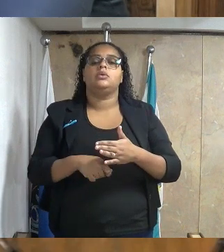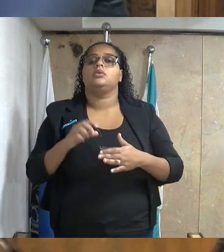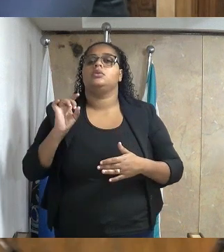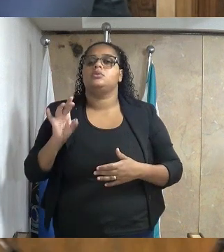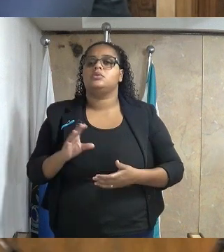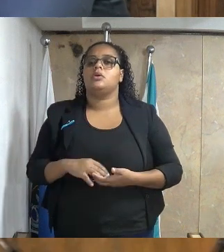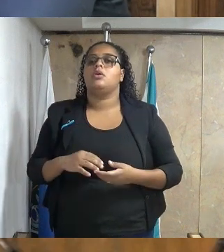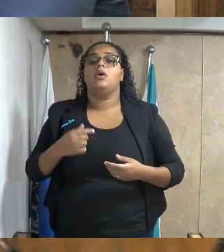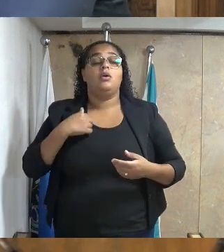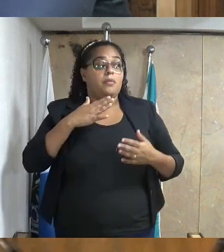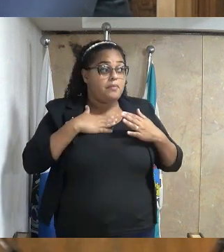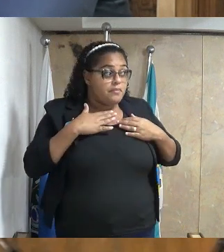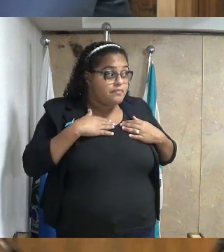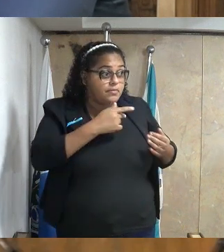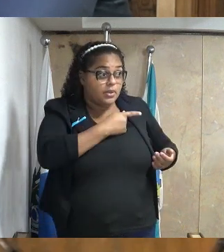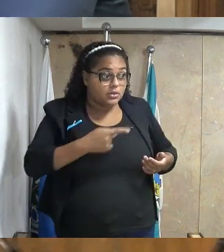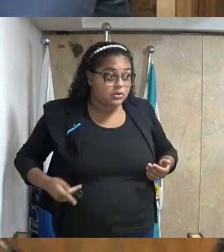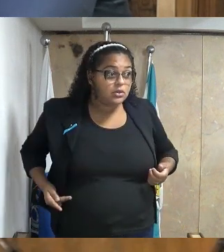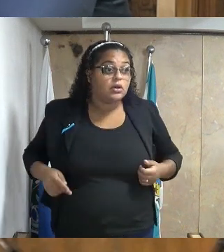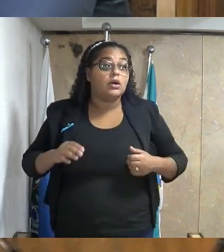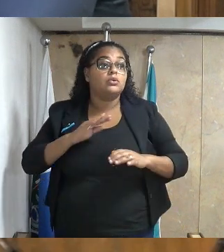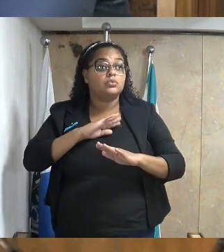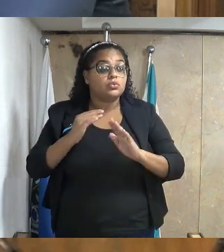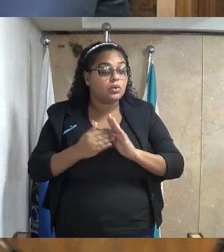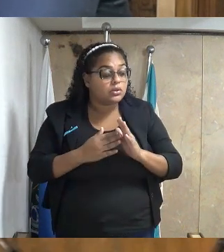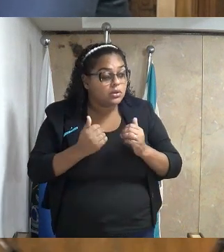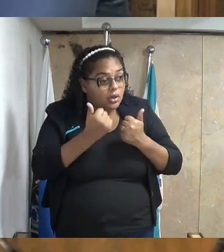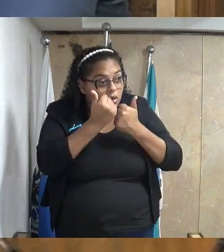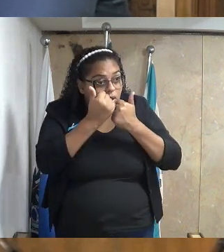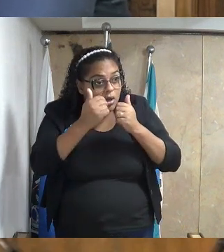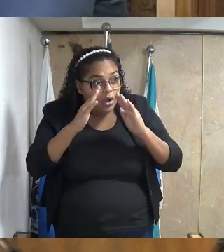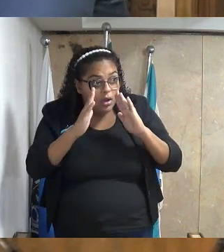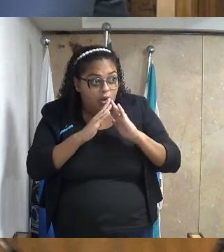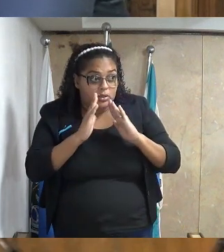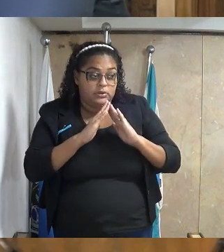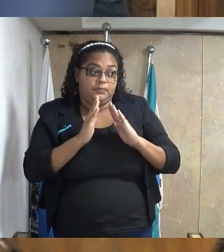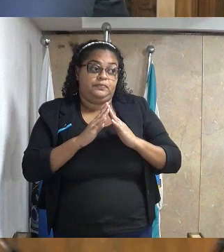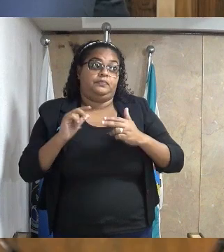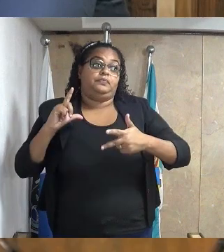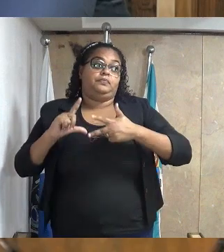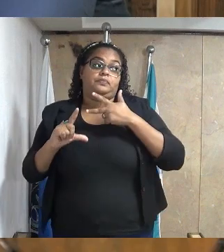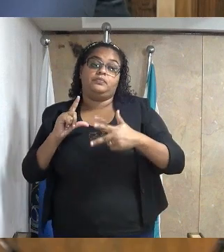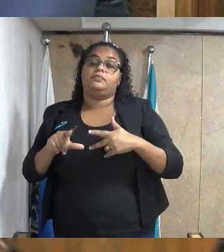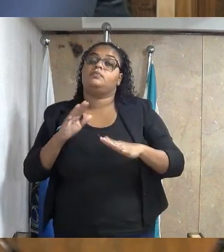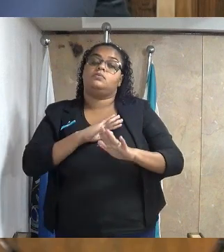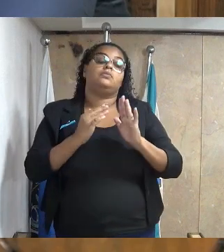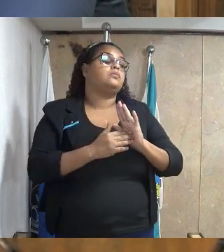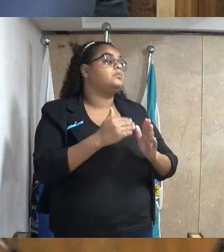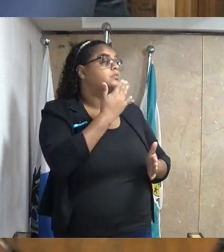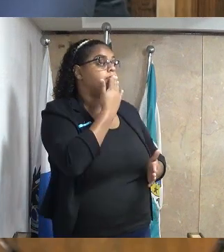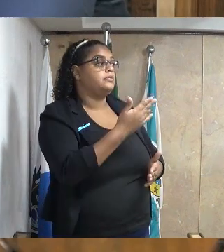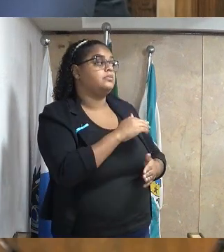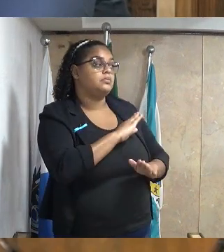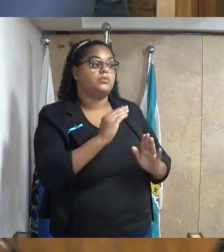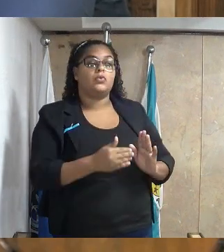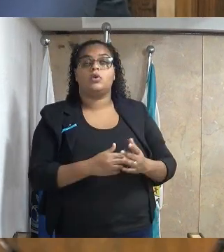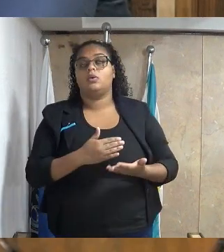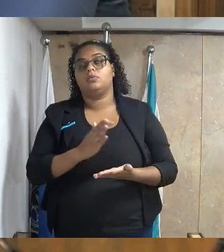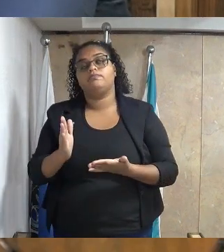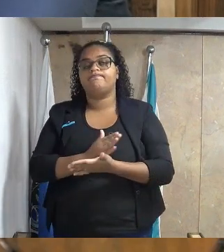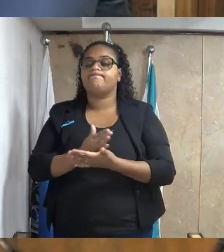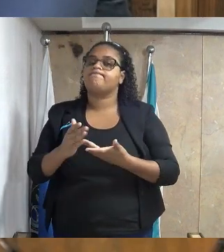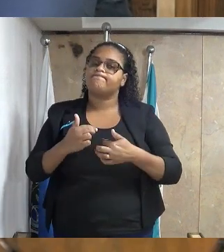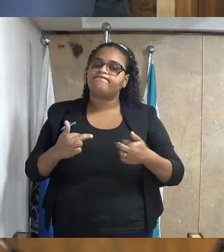Celso Dualba, mas com toda a Casa Legislativa te apoiando em qualquer ação sua, qualquer medida assertiva que você venha tomar